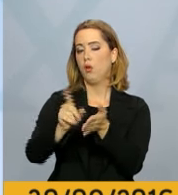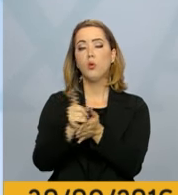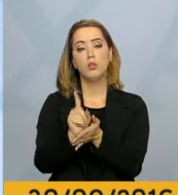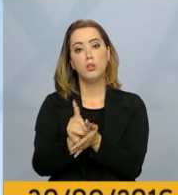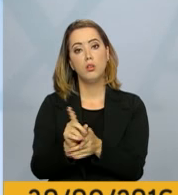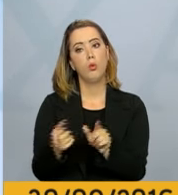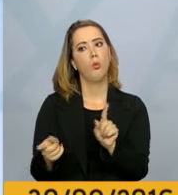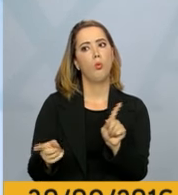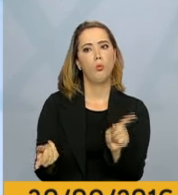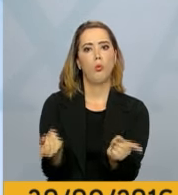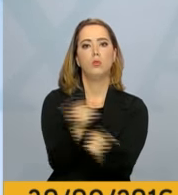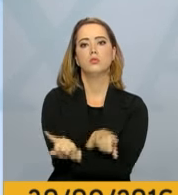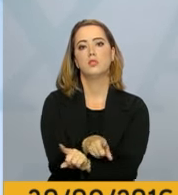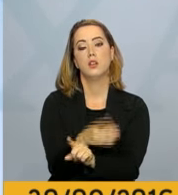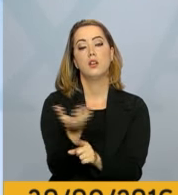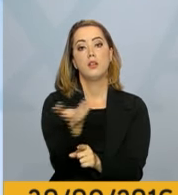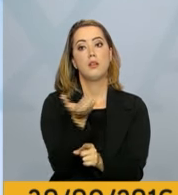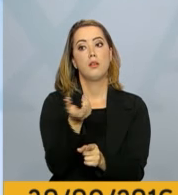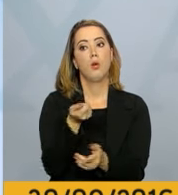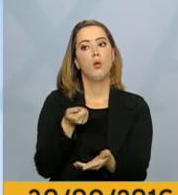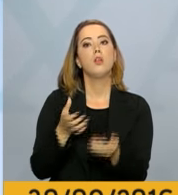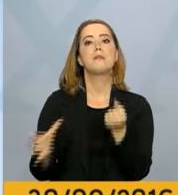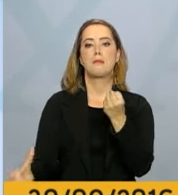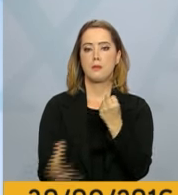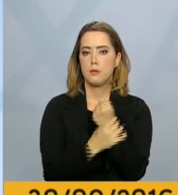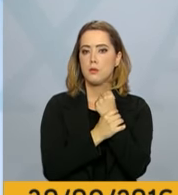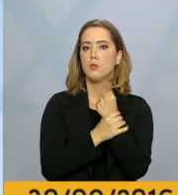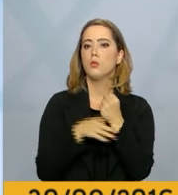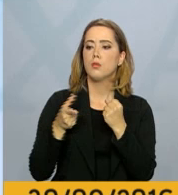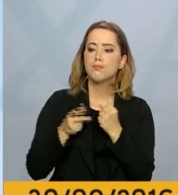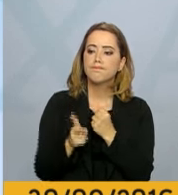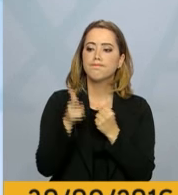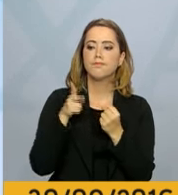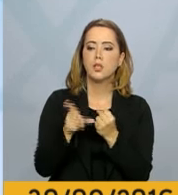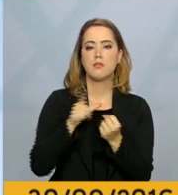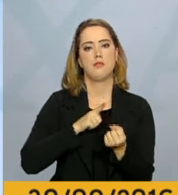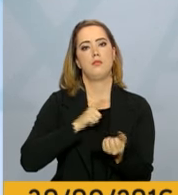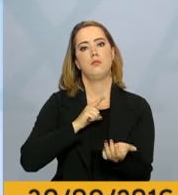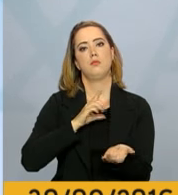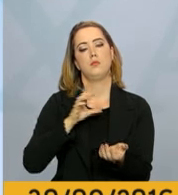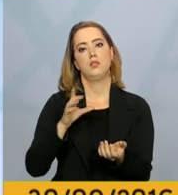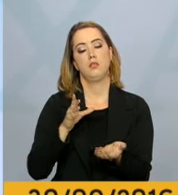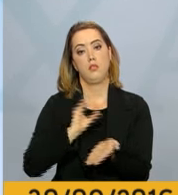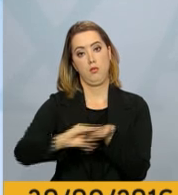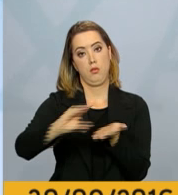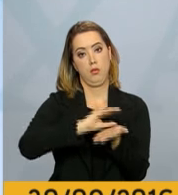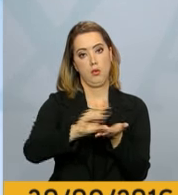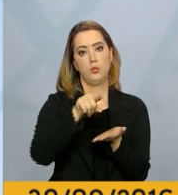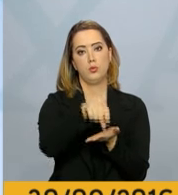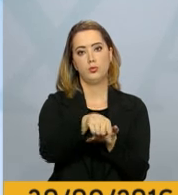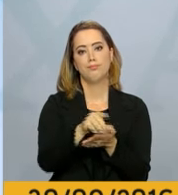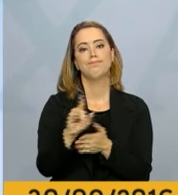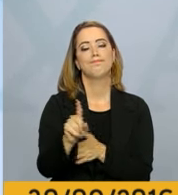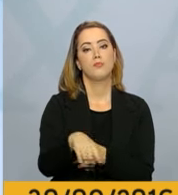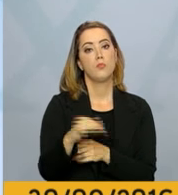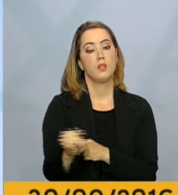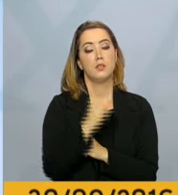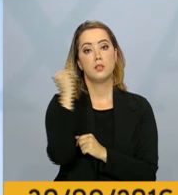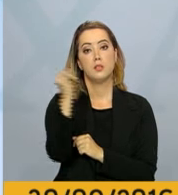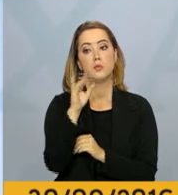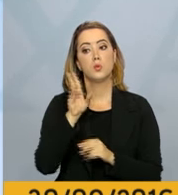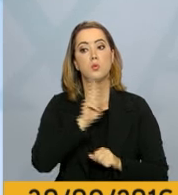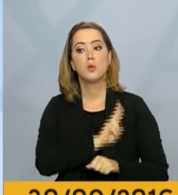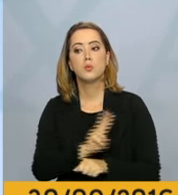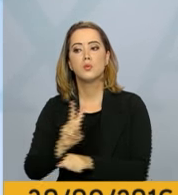garantir esses recursos. Essa proposta é essencial, meus amigos, para proteger os direitos